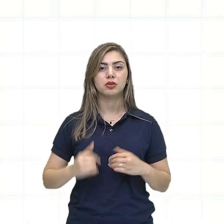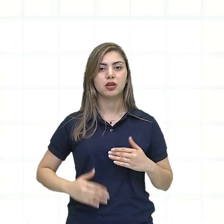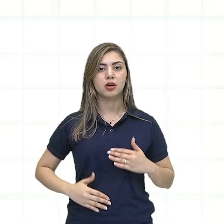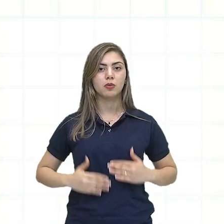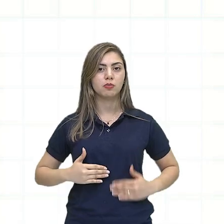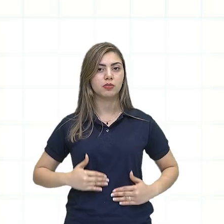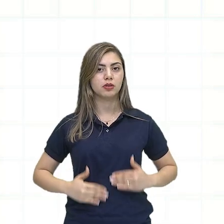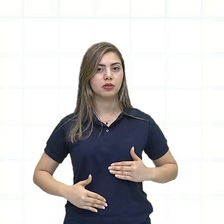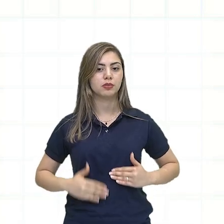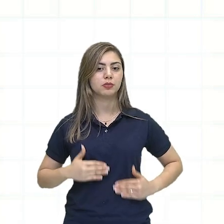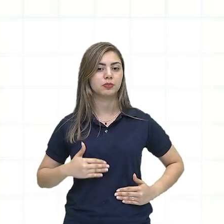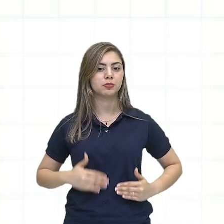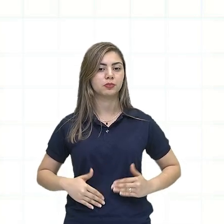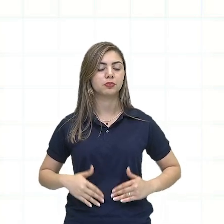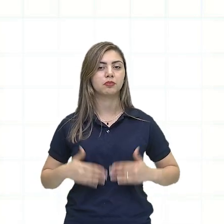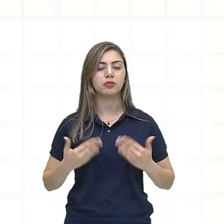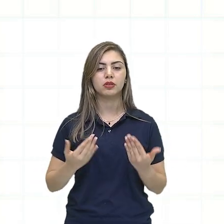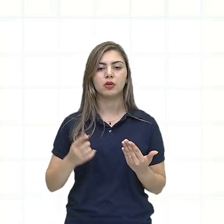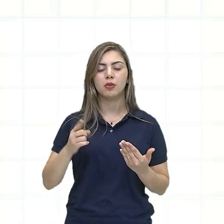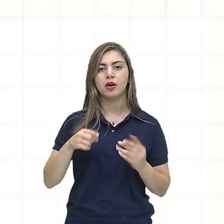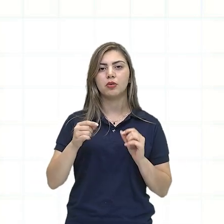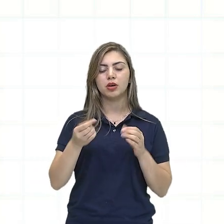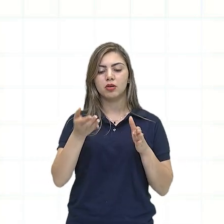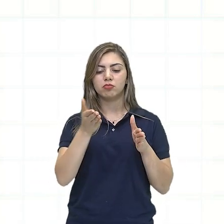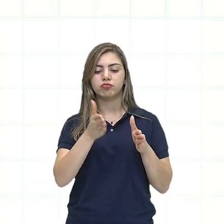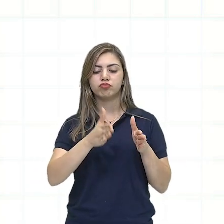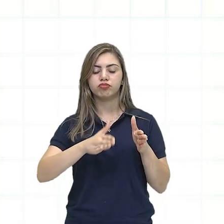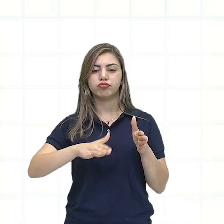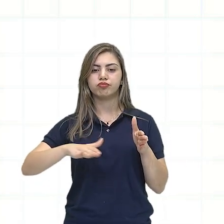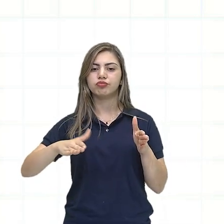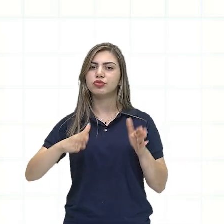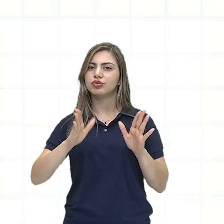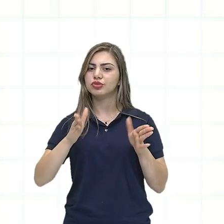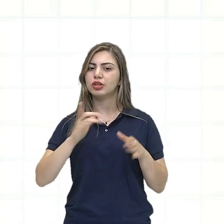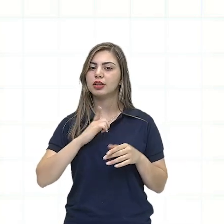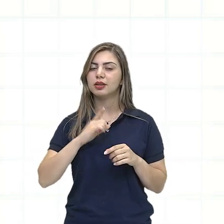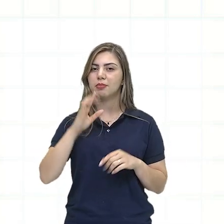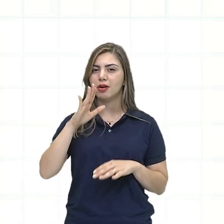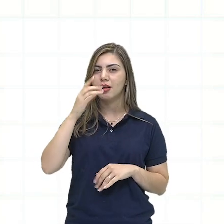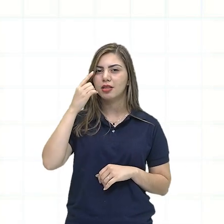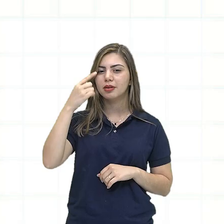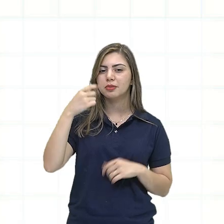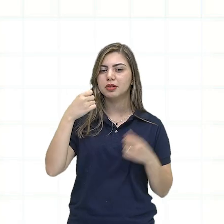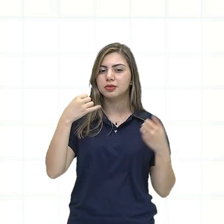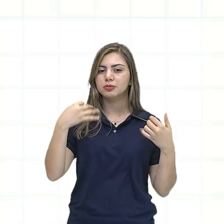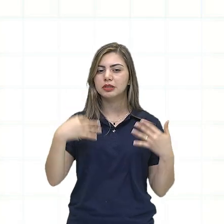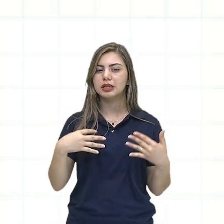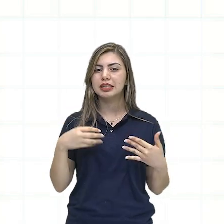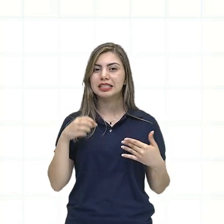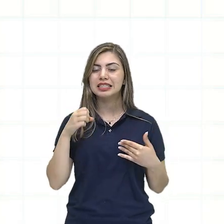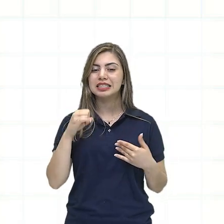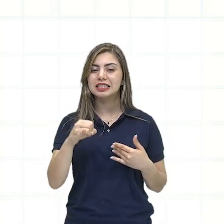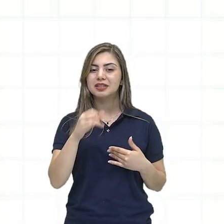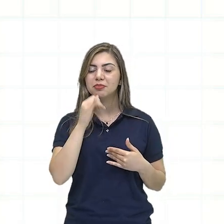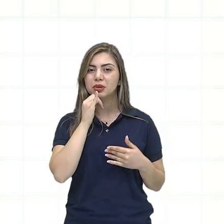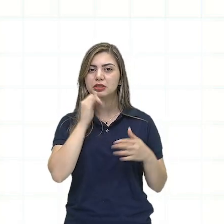tá bom? É uma curvatura que já existe, mas lembra que eu falei também para vocês, quando essa curvatura ela